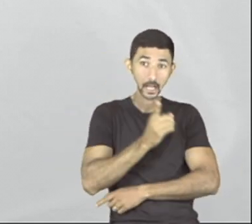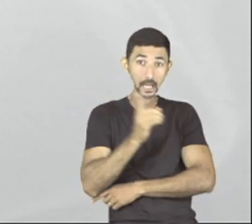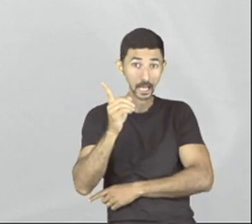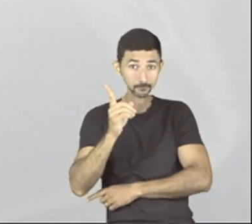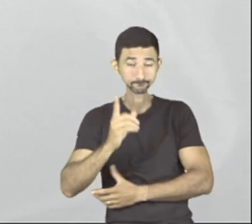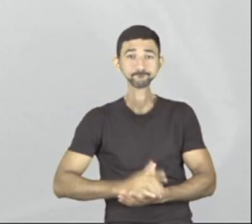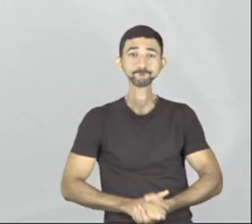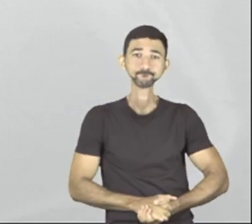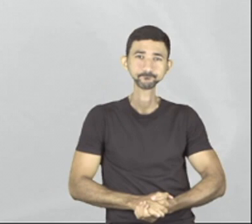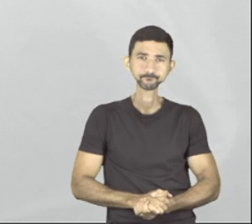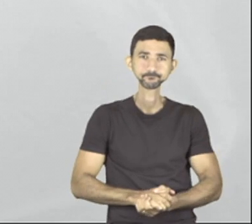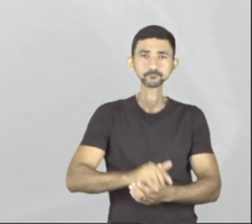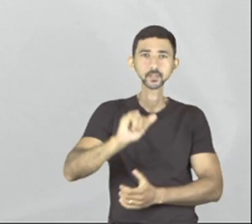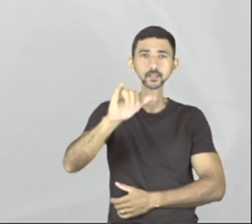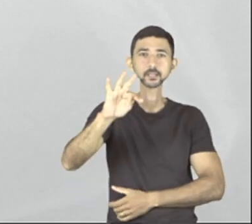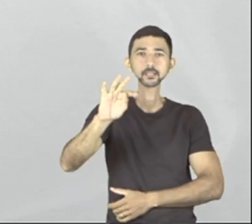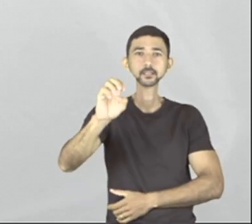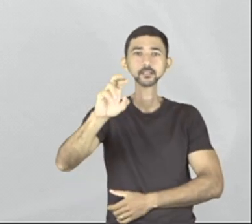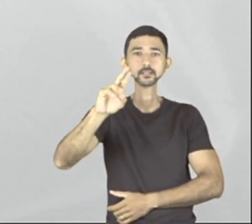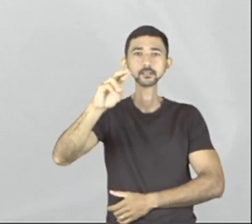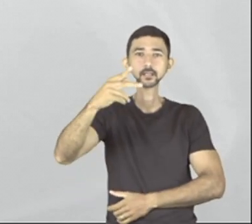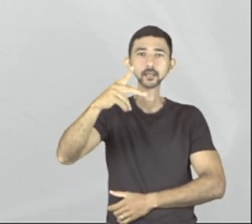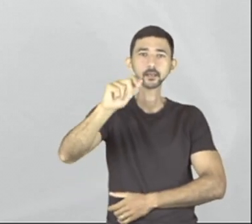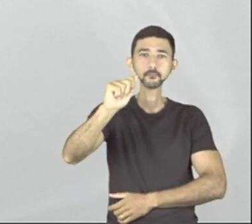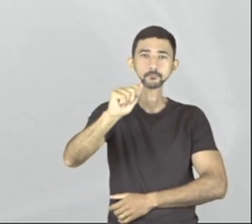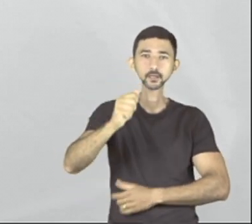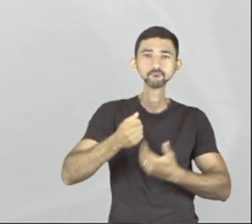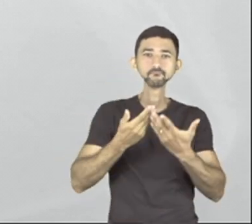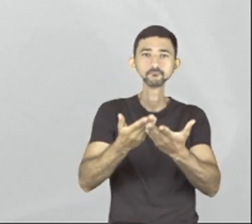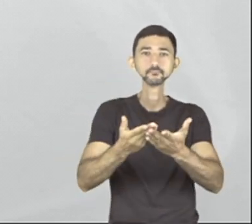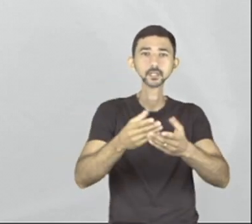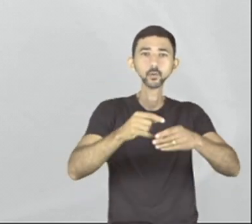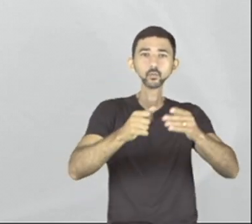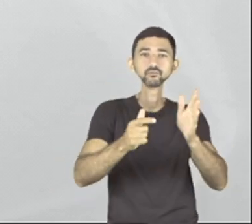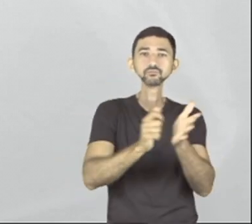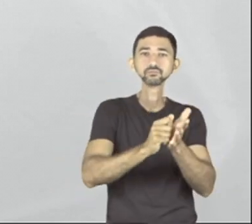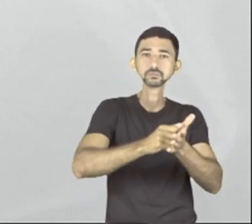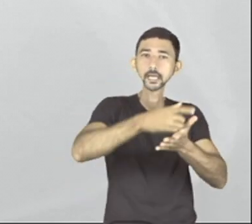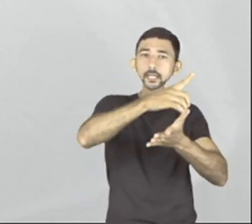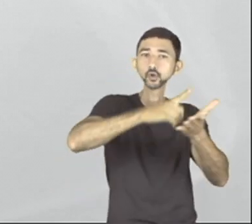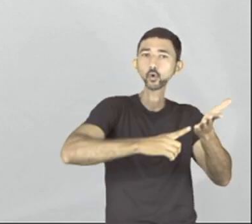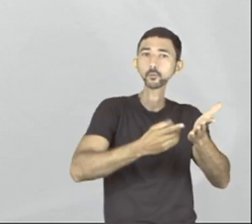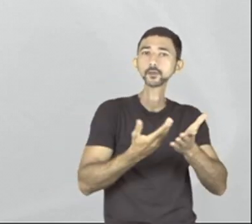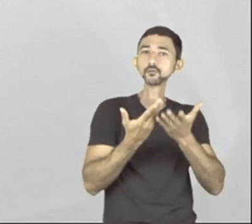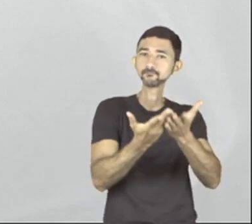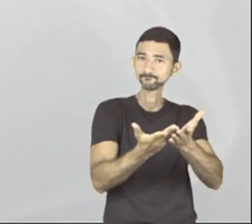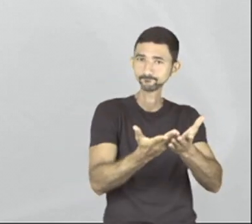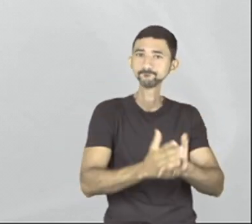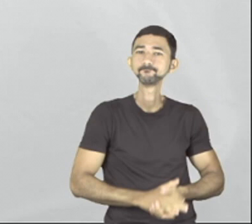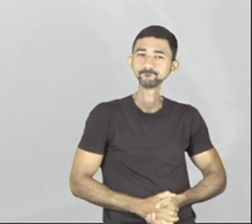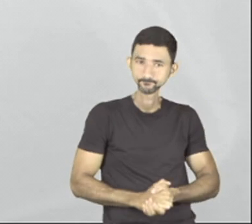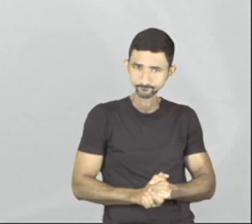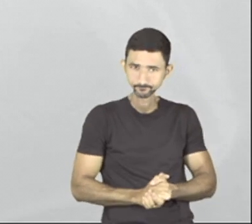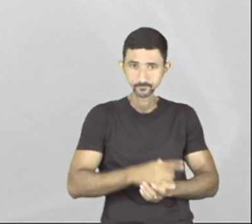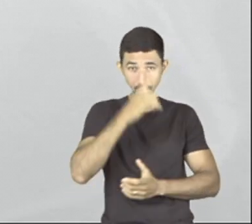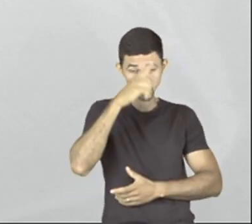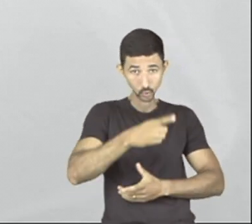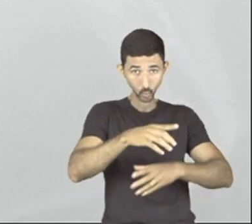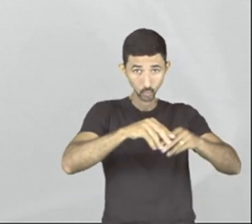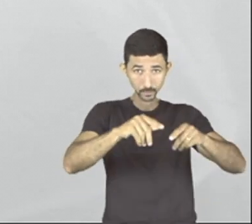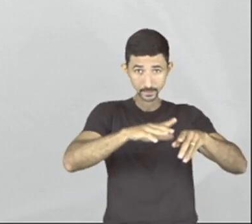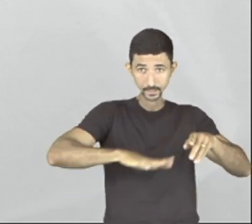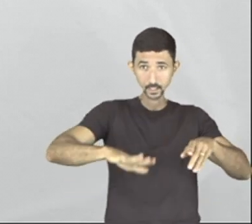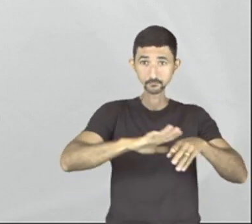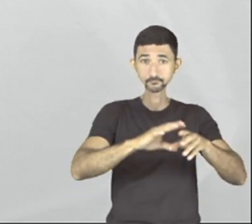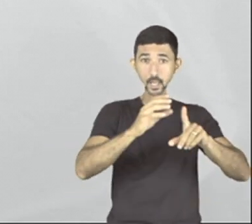ITERPA, elegeu como prioridade a regularização fundiária, ou seja, dar o título de posse da terra